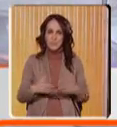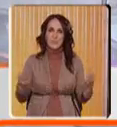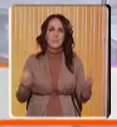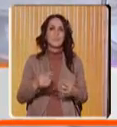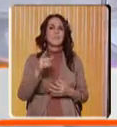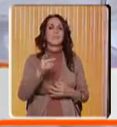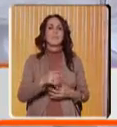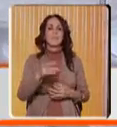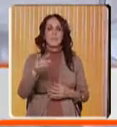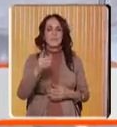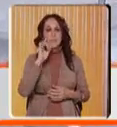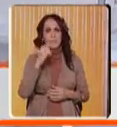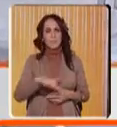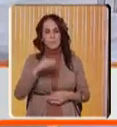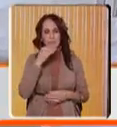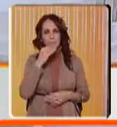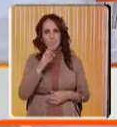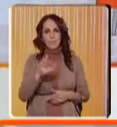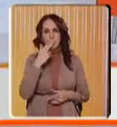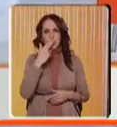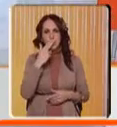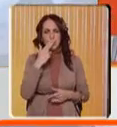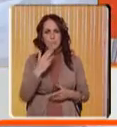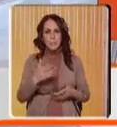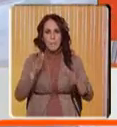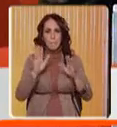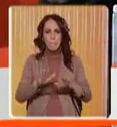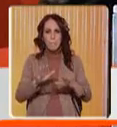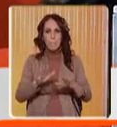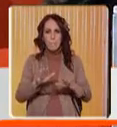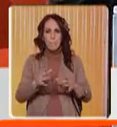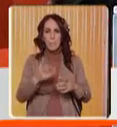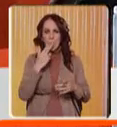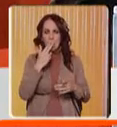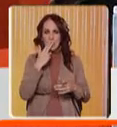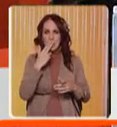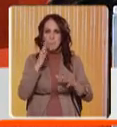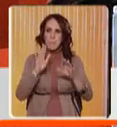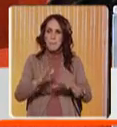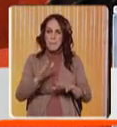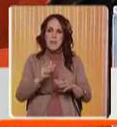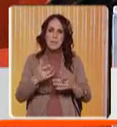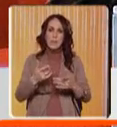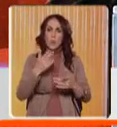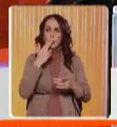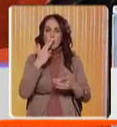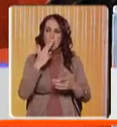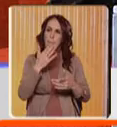Inês Gilforte é nutricionista. Então o tabaco é inibidor do apetite? É. Infelizmente